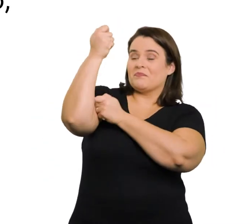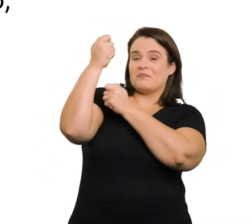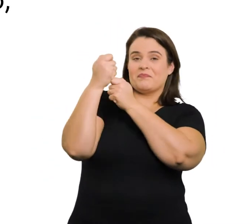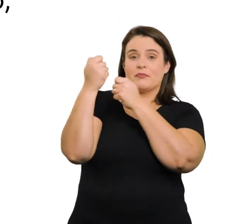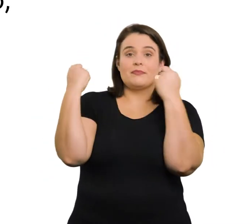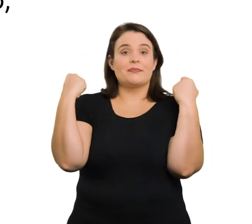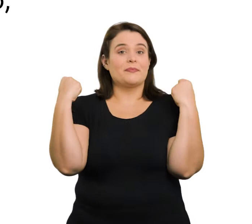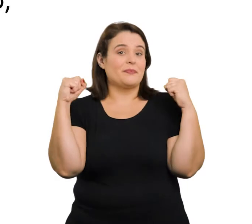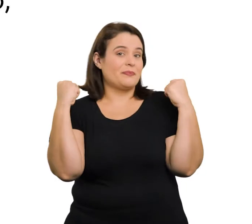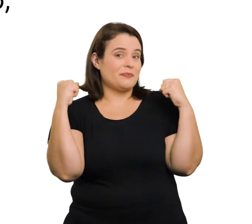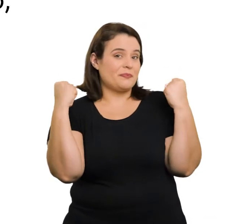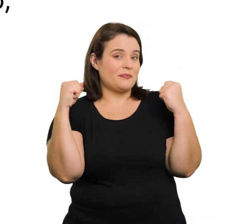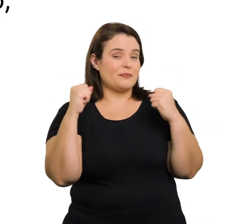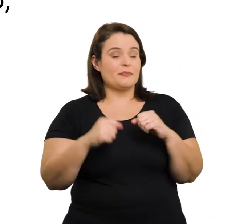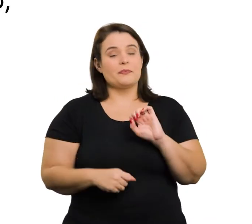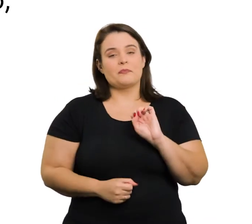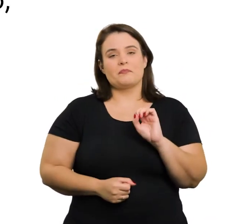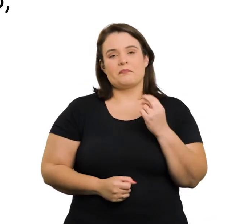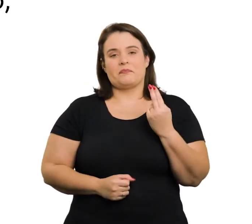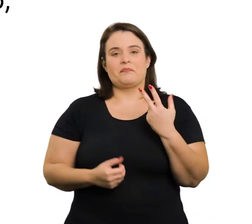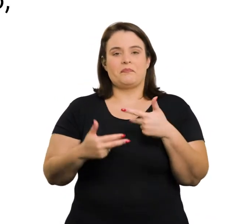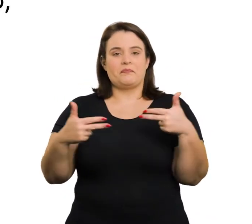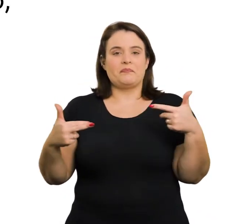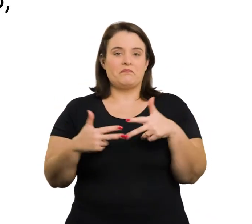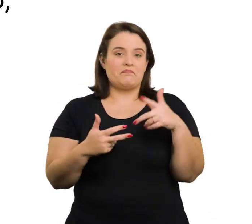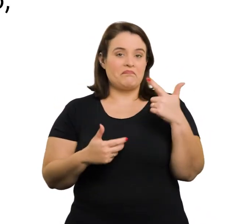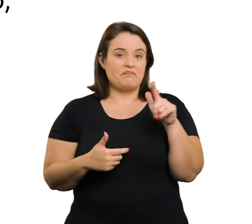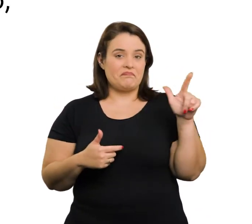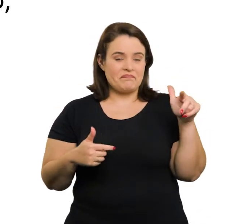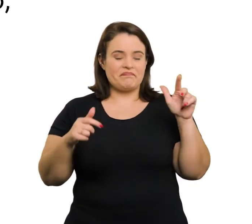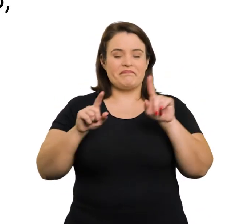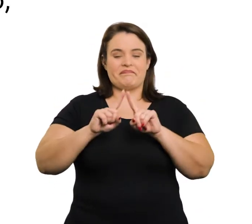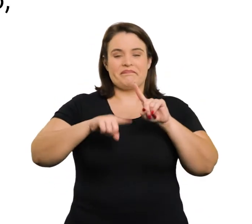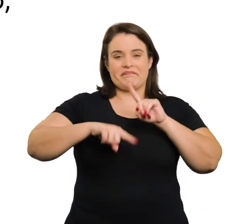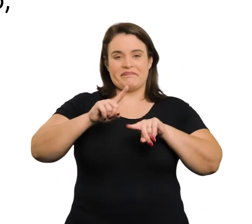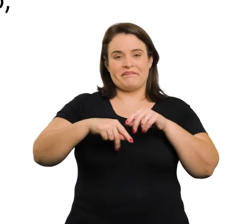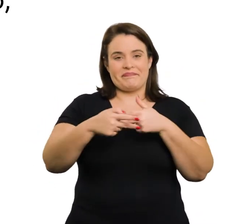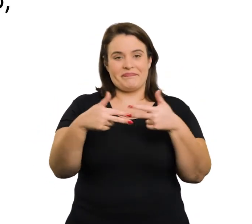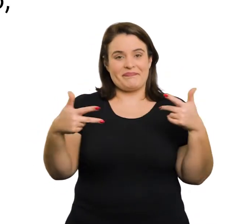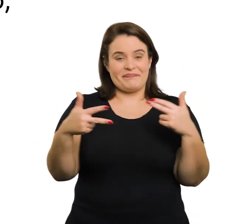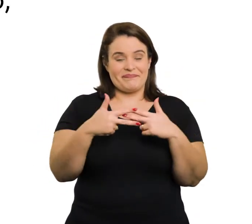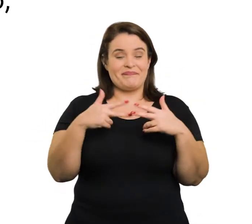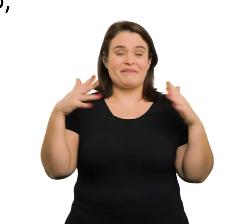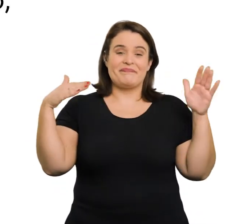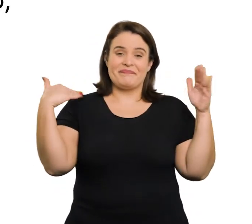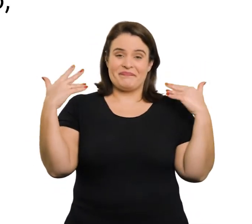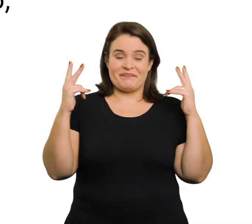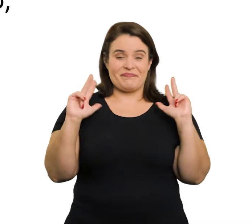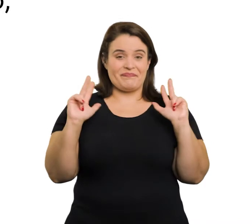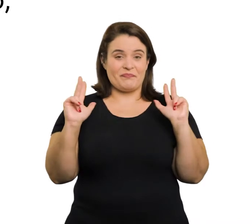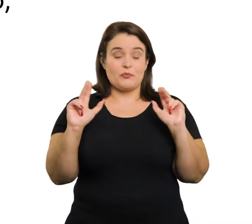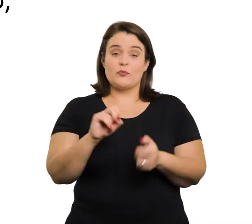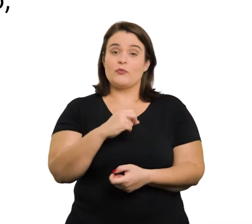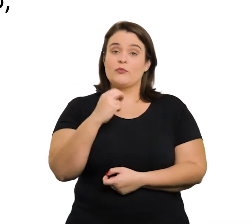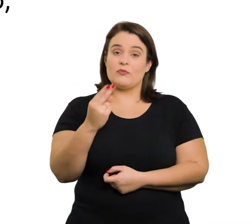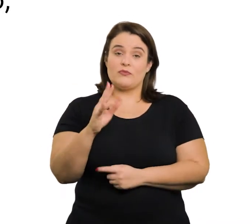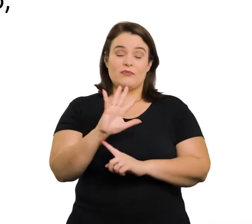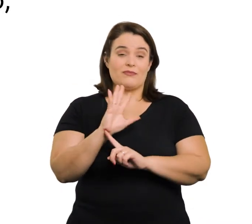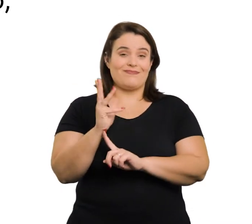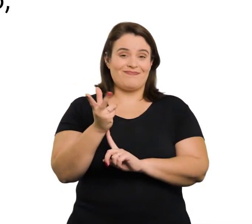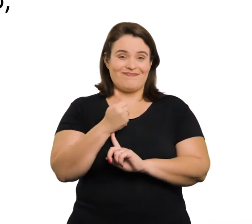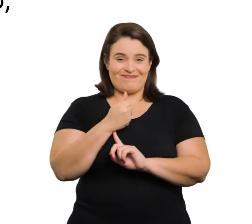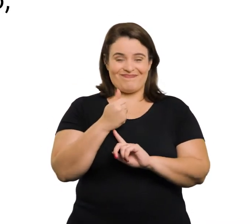guarda-sóis, aparelhos de exercícios físicos ou outros elementos de mobiliário com função de recreação ou